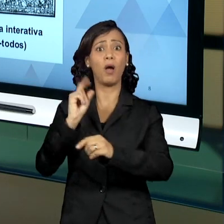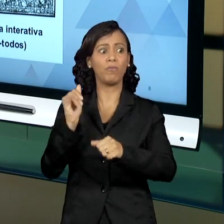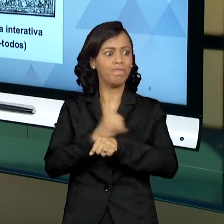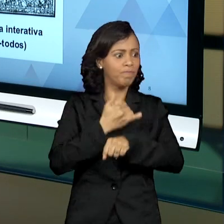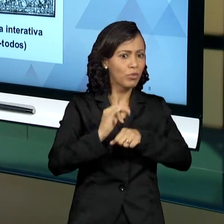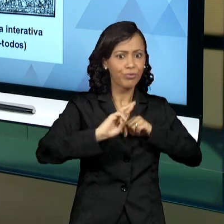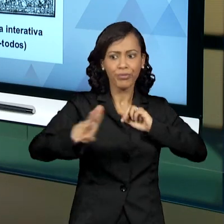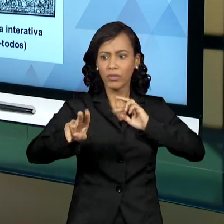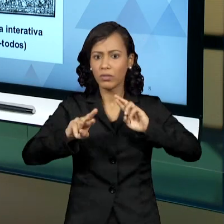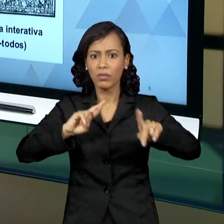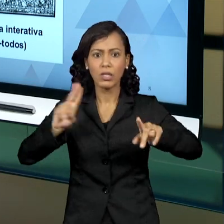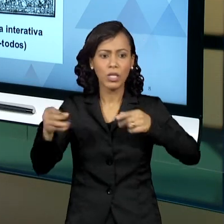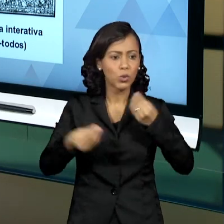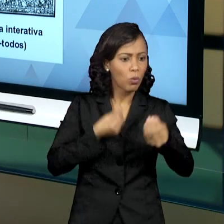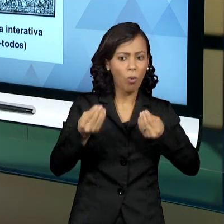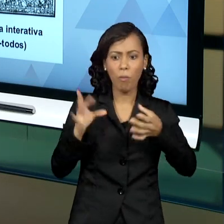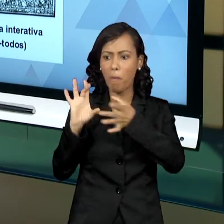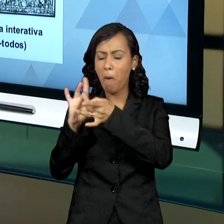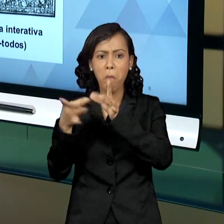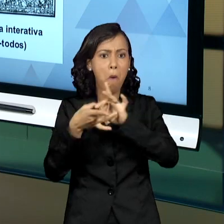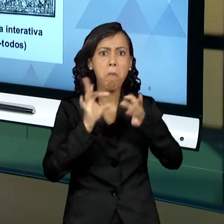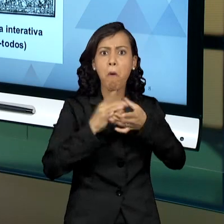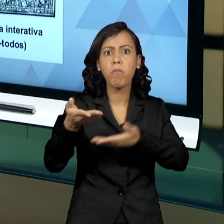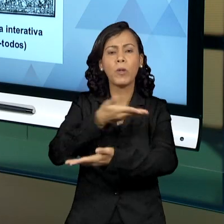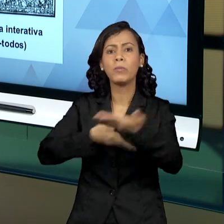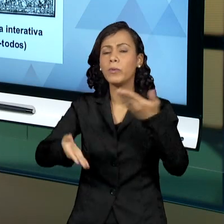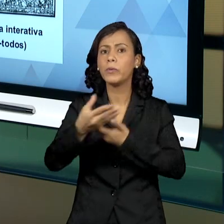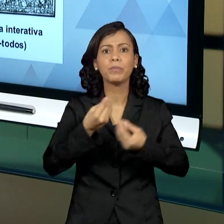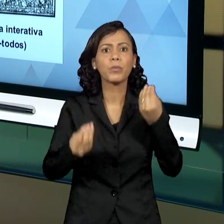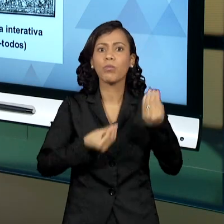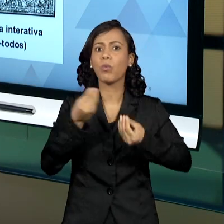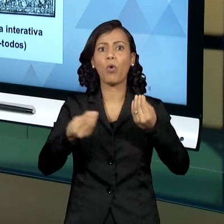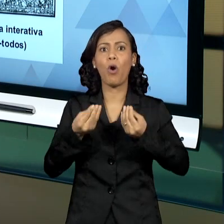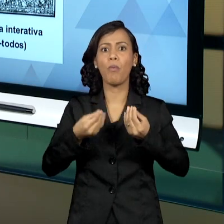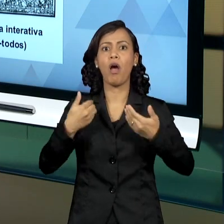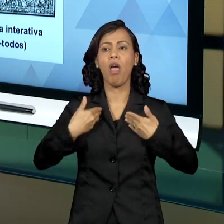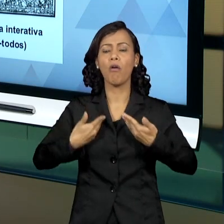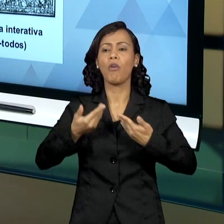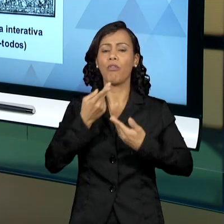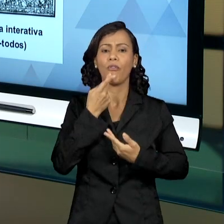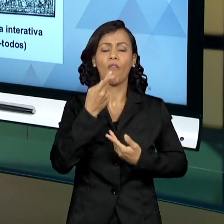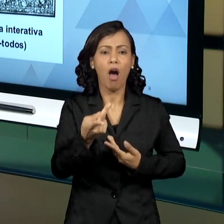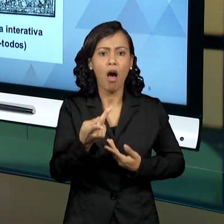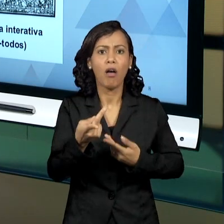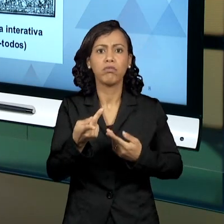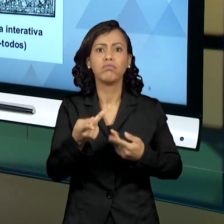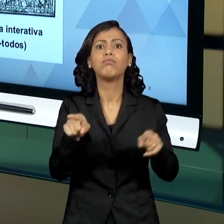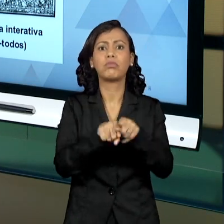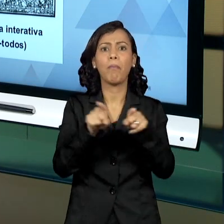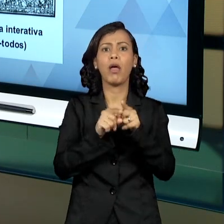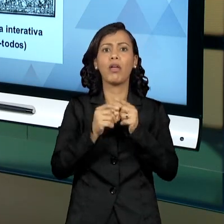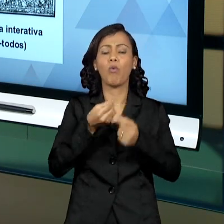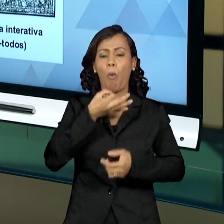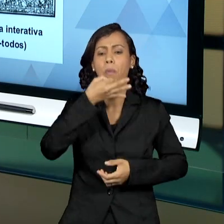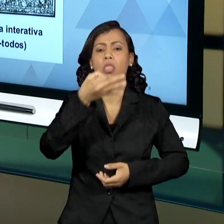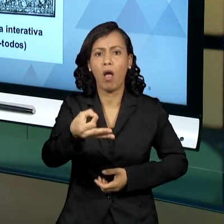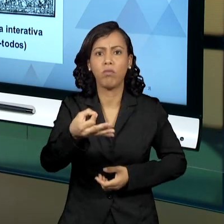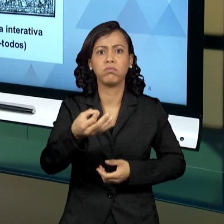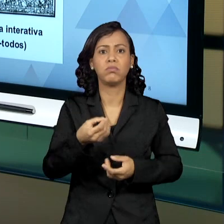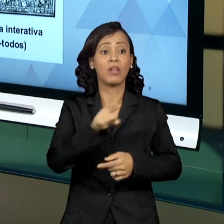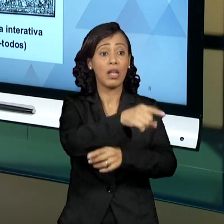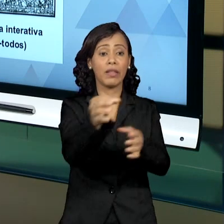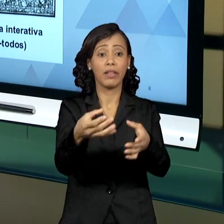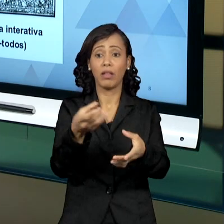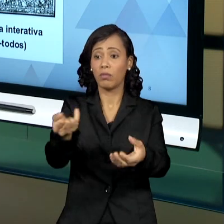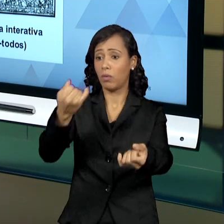estratégias cooperativas, na qual eu posso falar e ouvir, no qual eu posso dar a minha opinião, mesmo